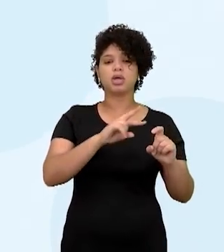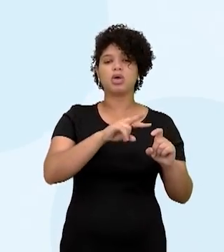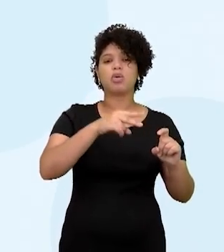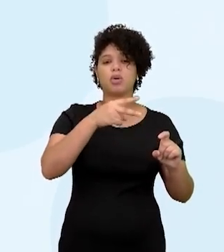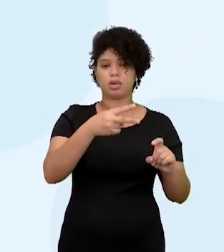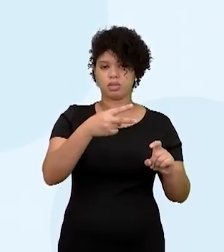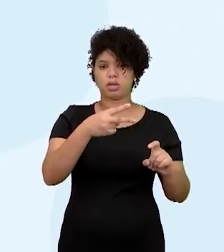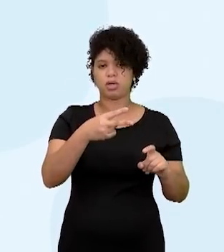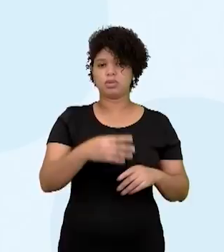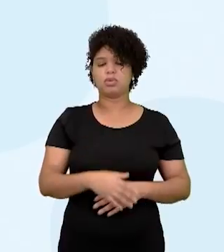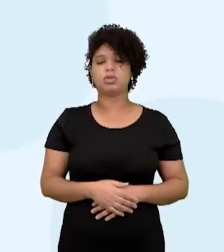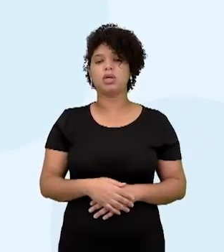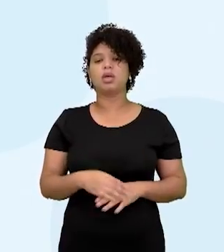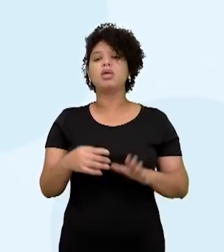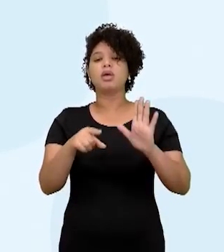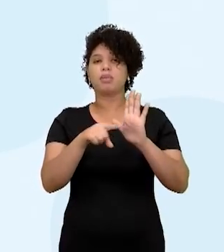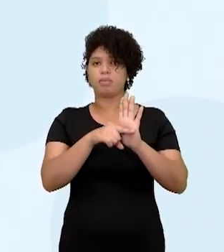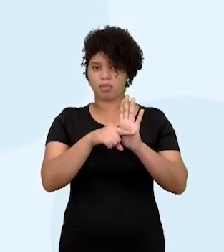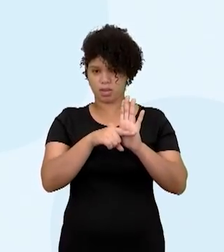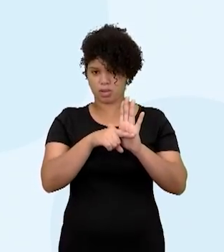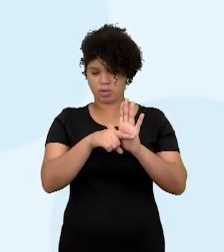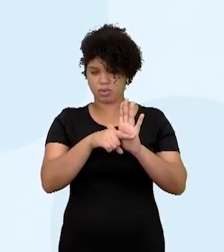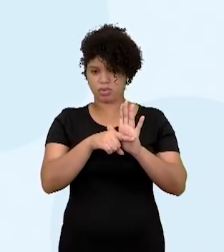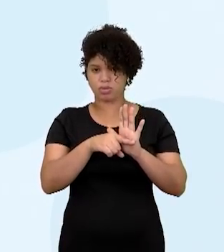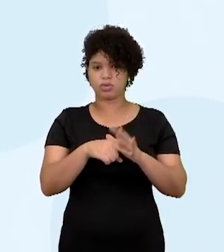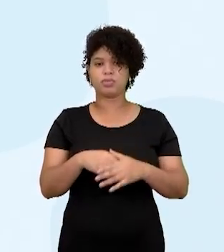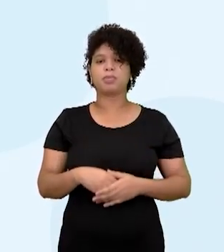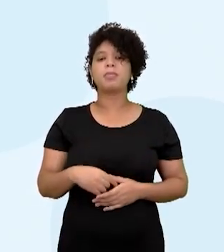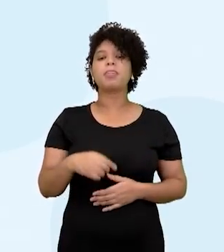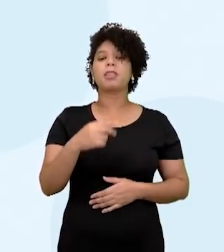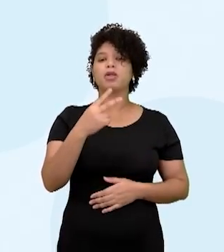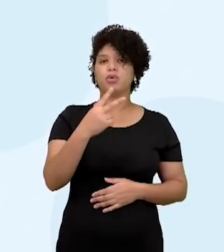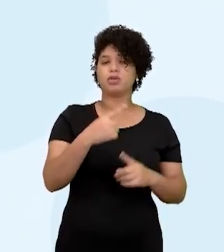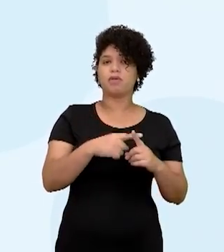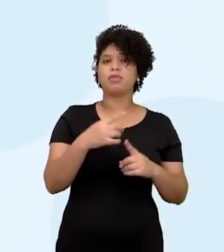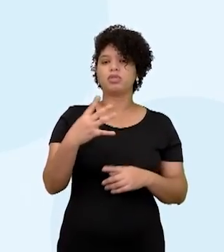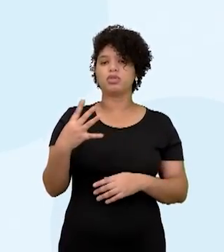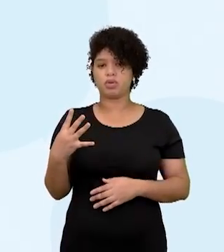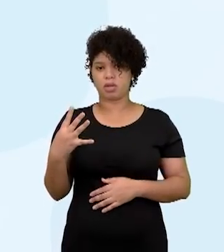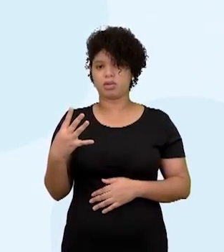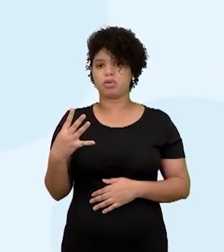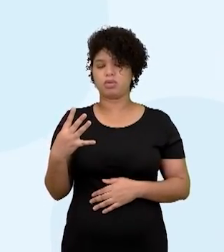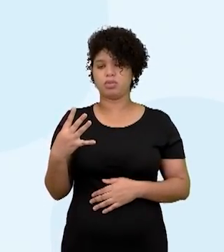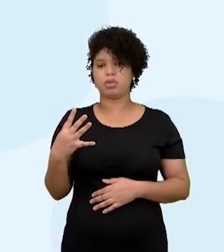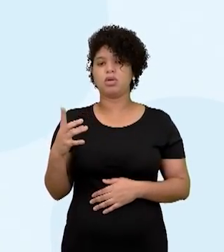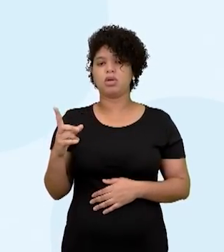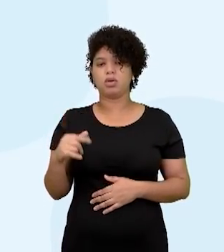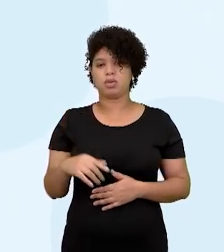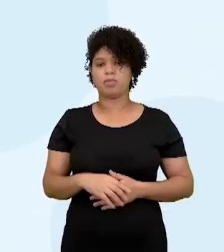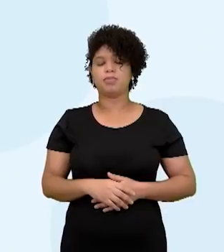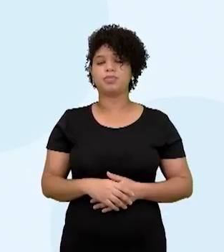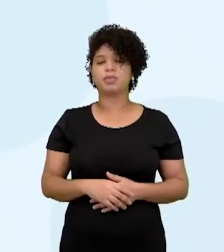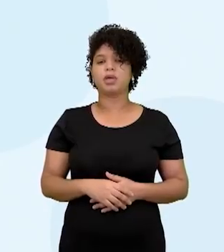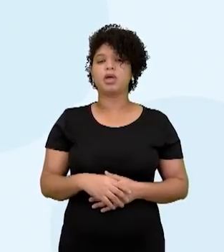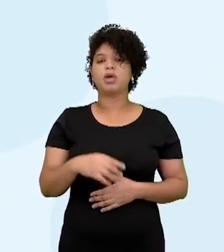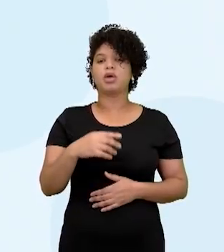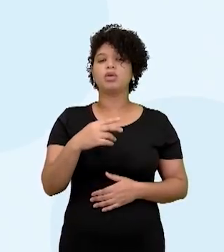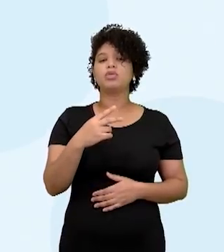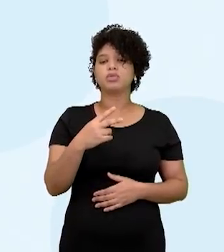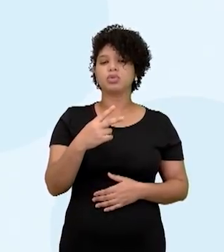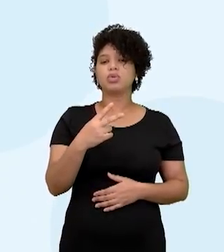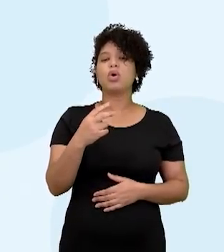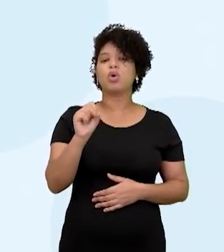ao quadrado, o sinal de menos repete. De novo, dá para fazer 2 vezes 4 e repetir o x. 2 vezes 4, 8.